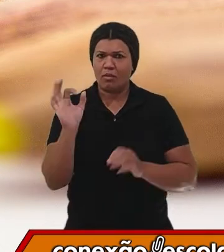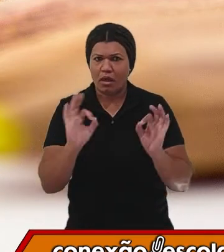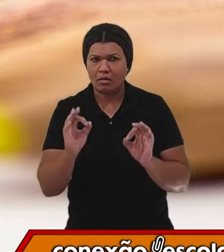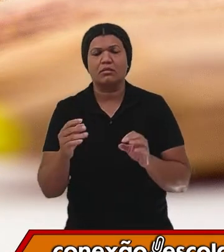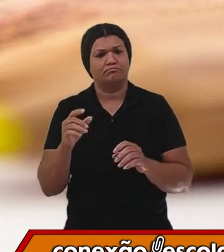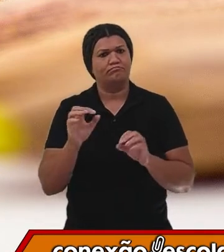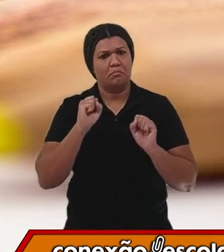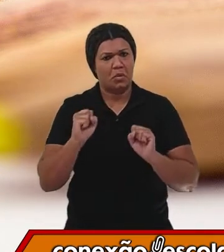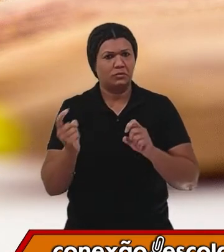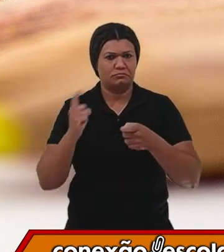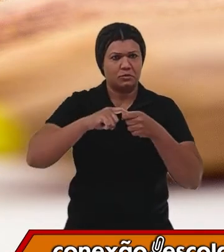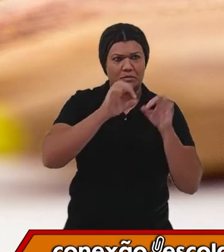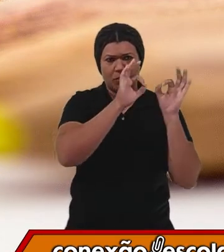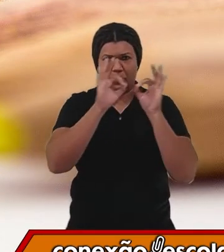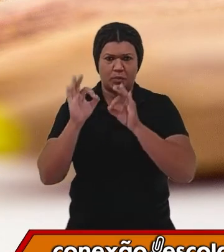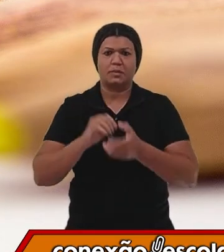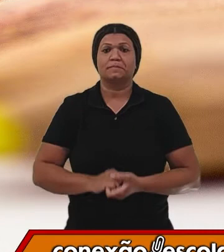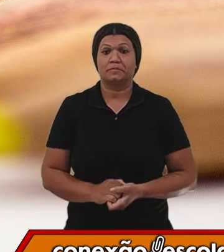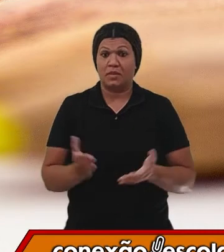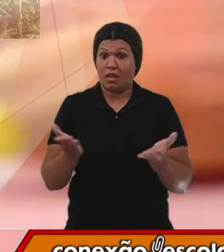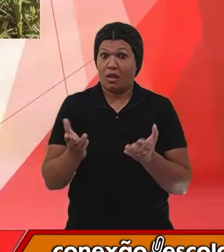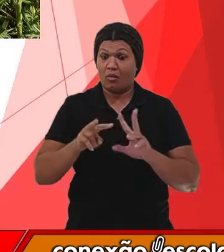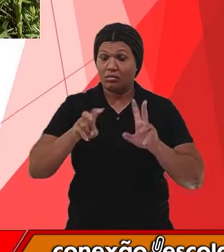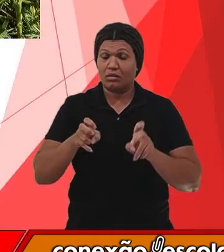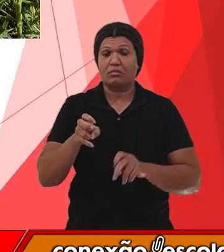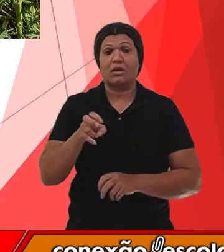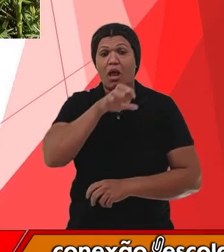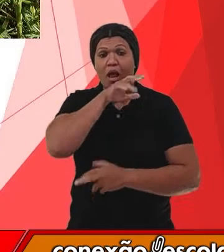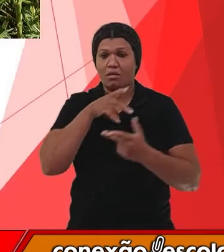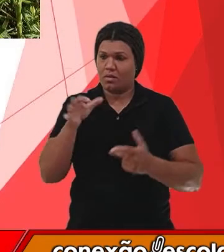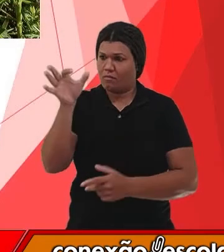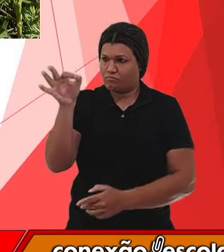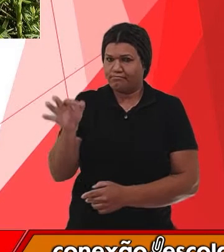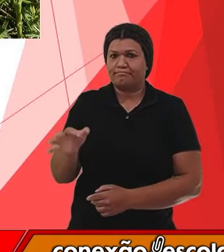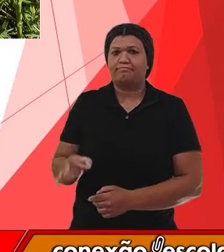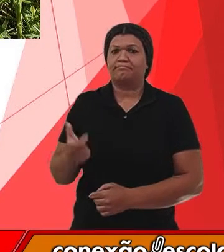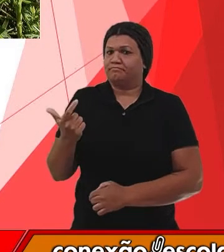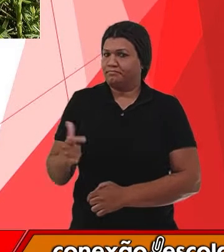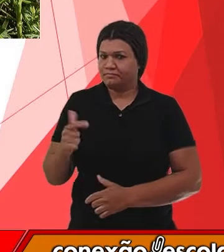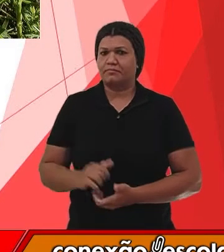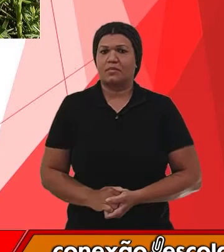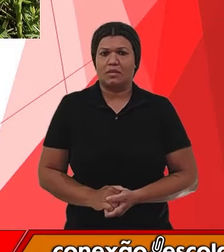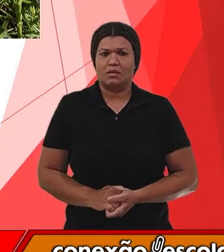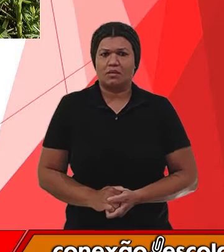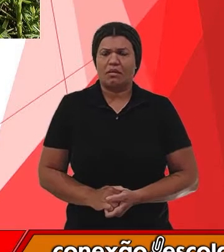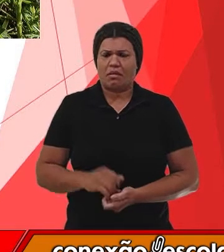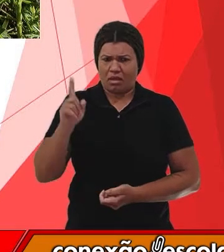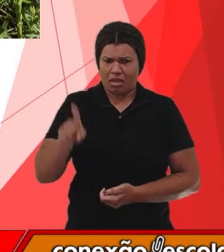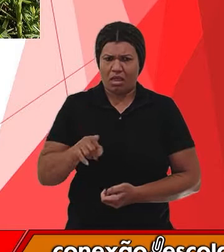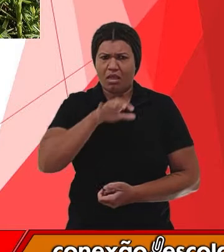falar dos animais invertebrados. Vamos lá? Os animais invertebrados são bem diferentes?